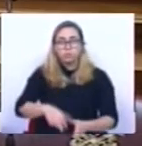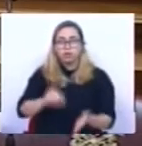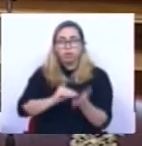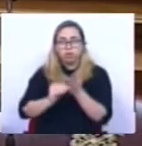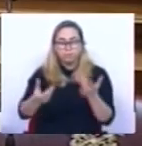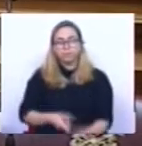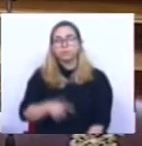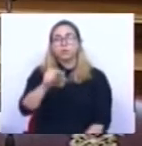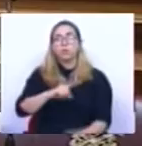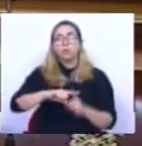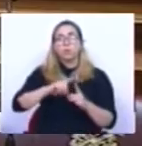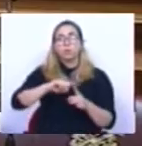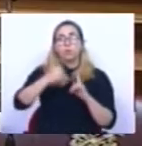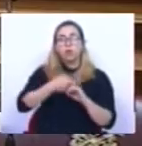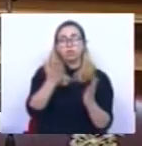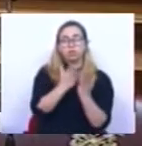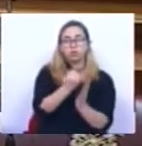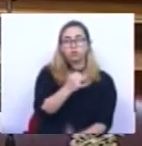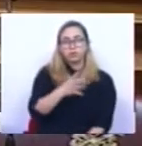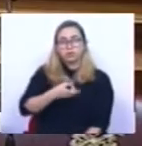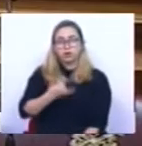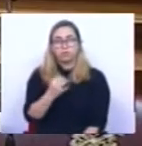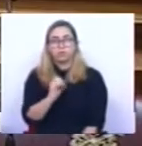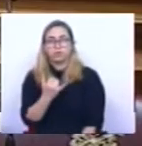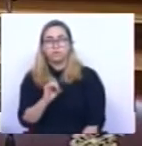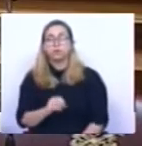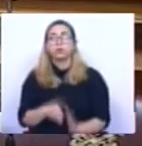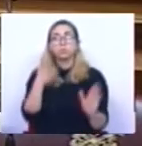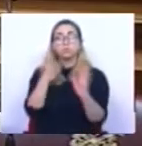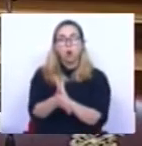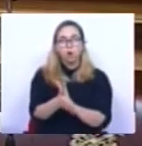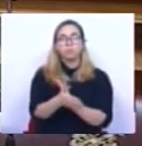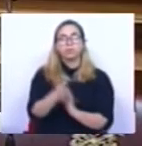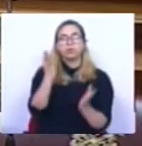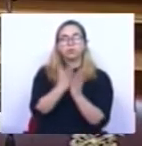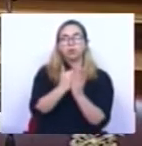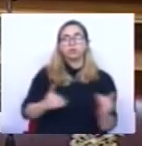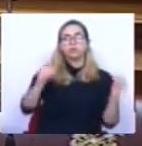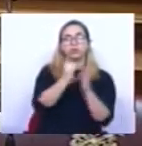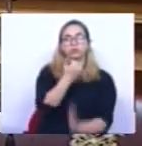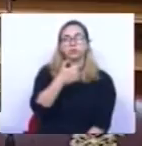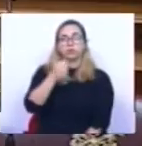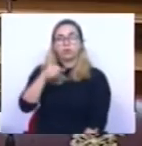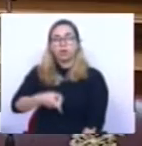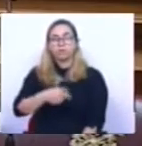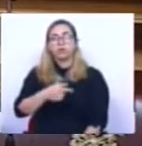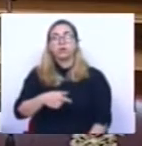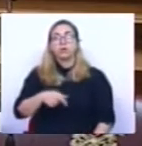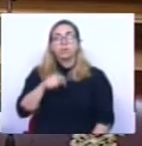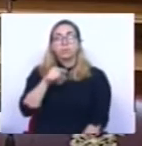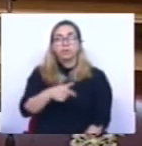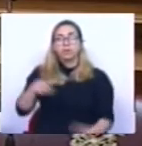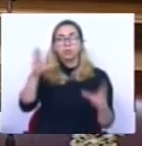letivo 2019-2020, entraram para a Escola Superior 252 novos alunos, sendo frequentada por cerca de